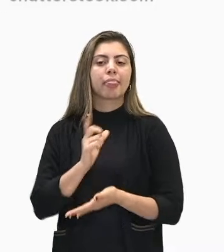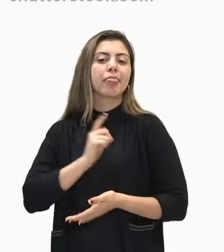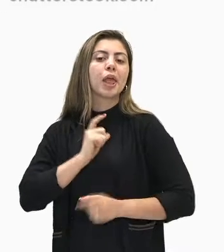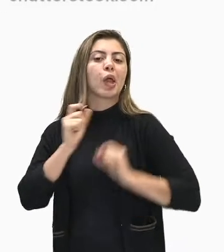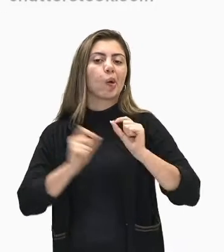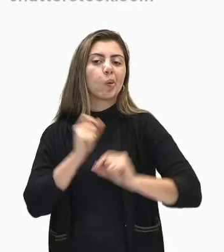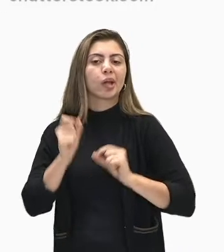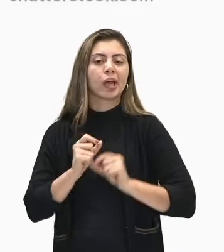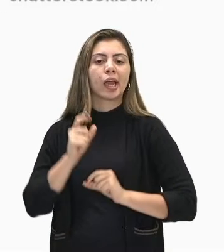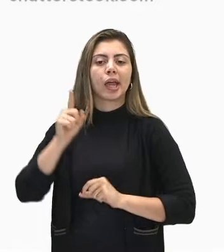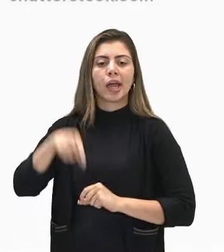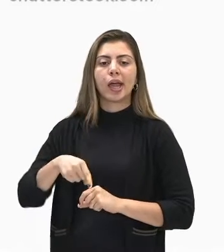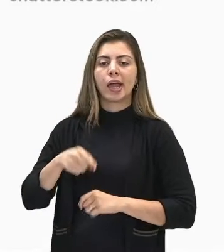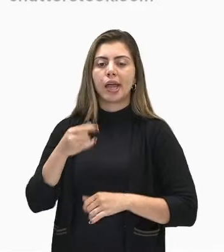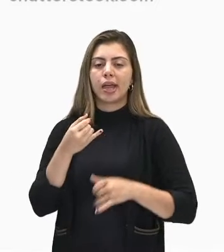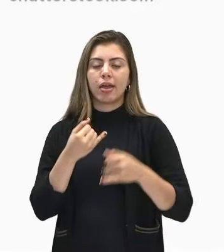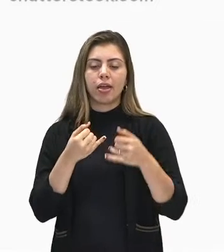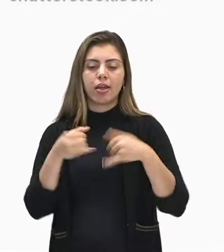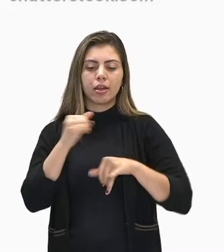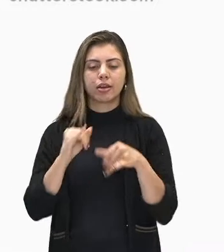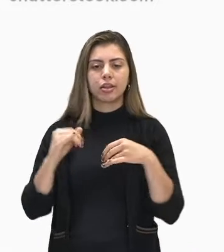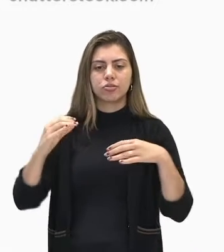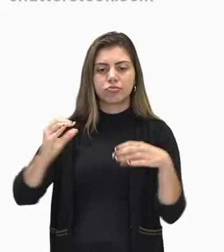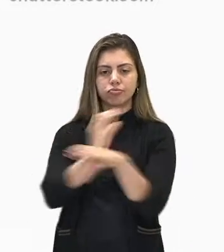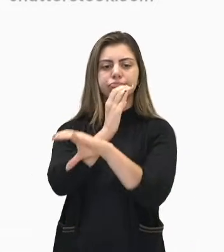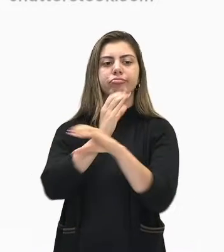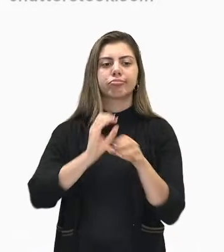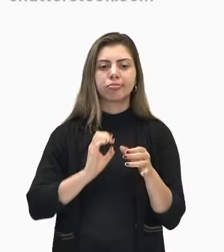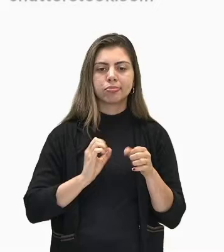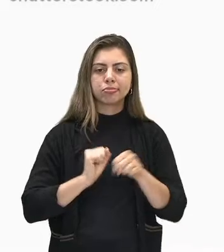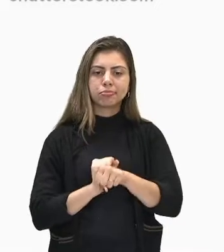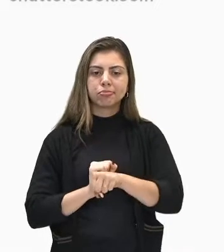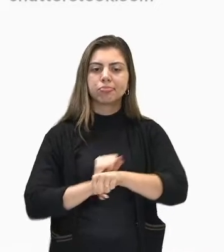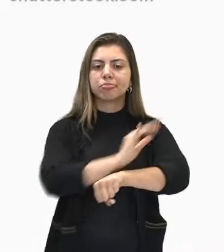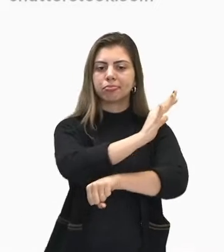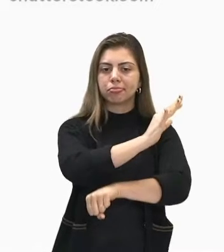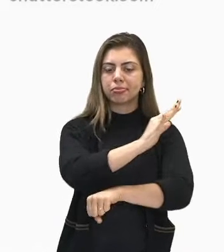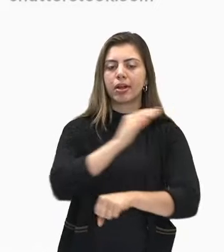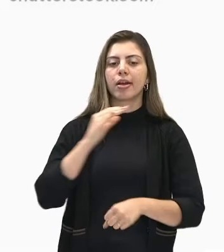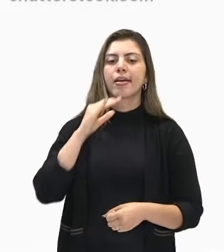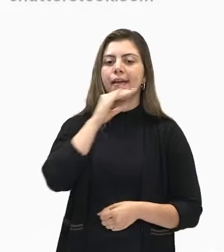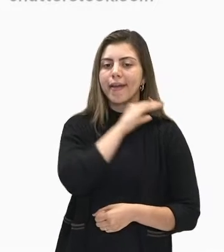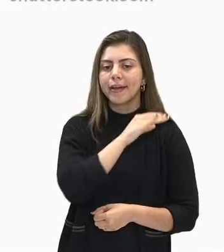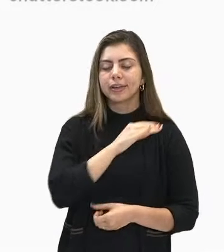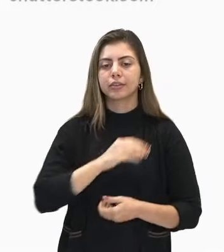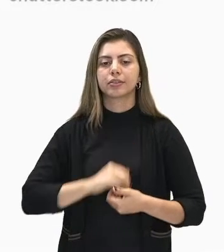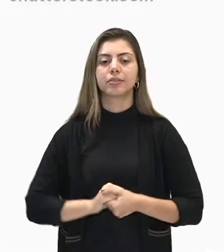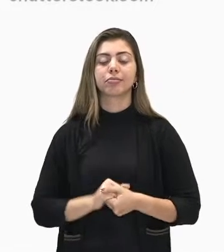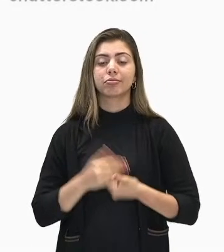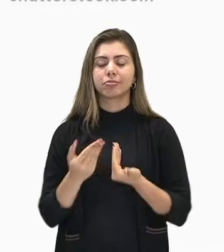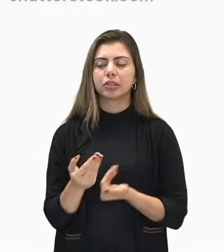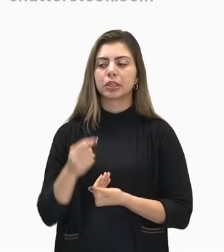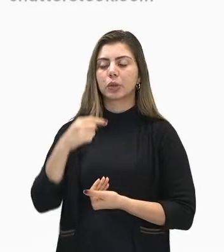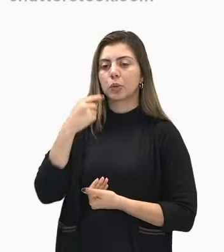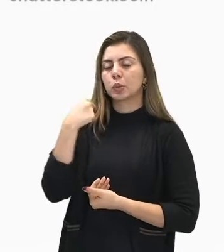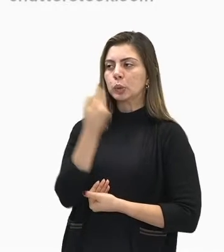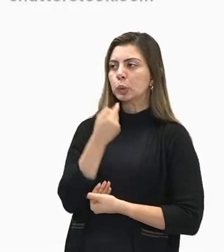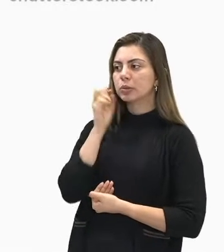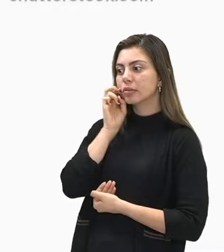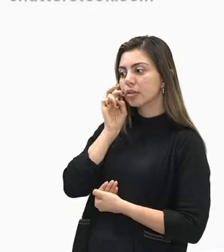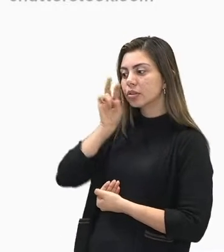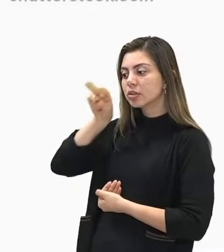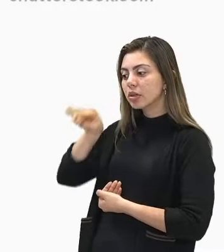com a liberação de energia, né? Sempre ela libera energia na forma de calor. E aí, aos nossos olhos, né,